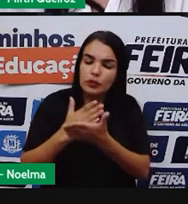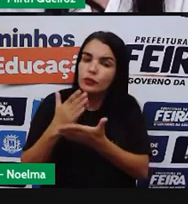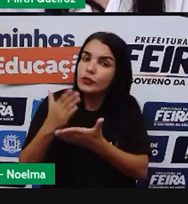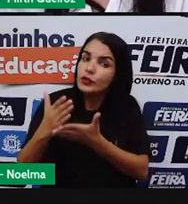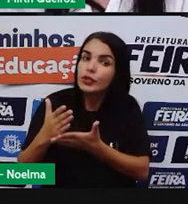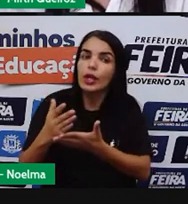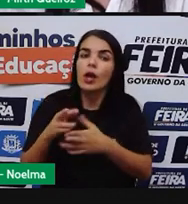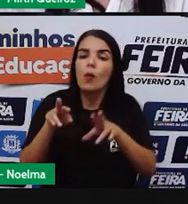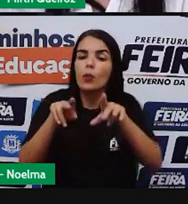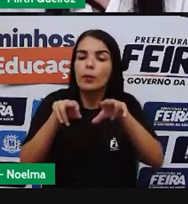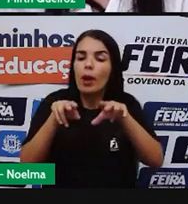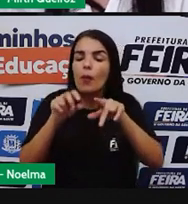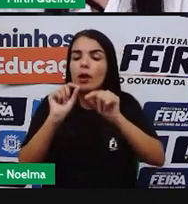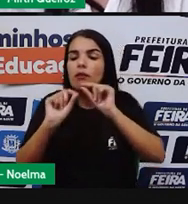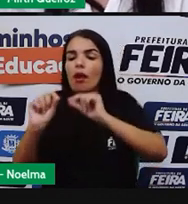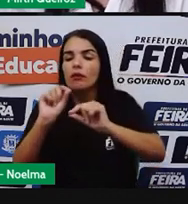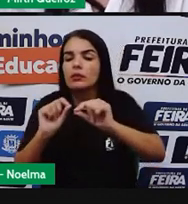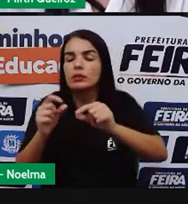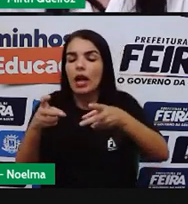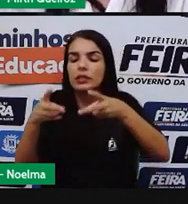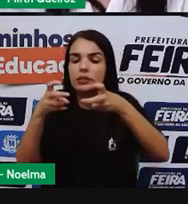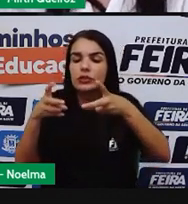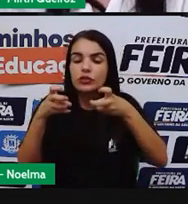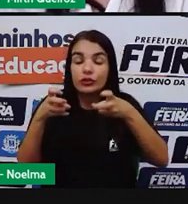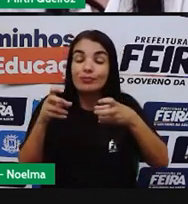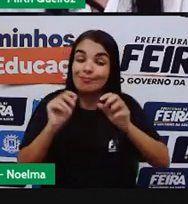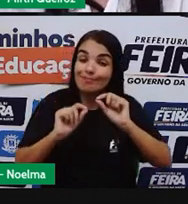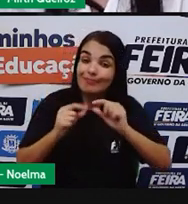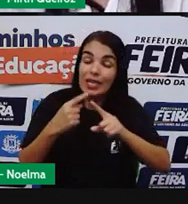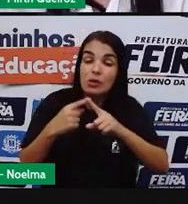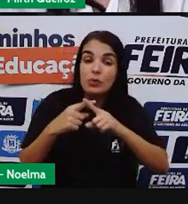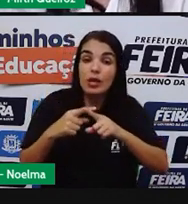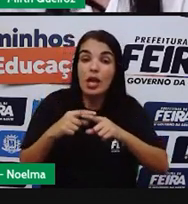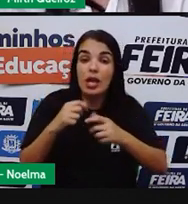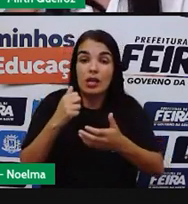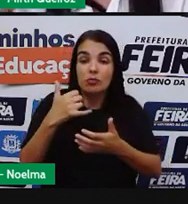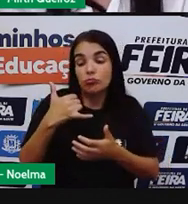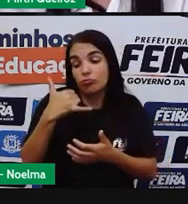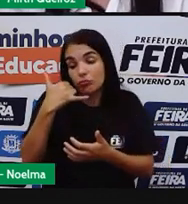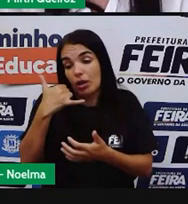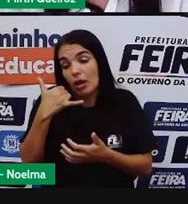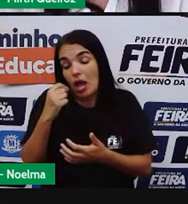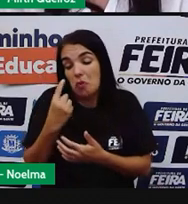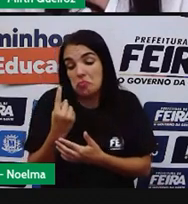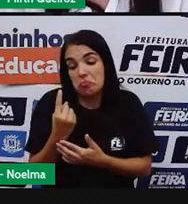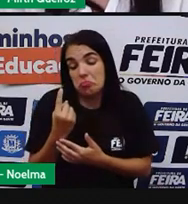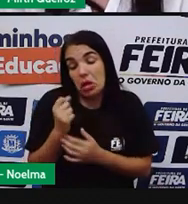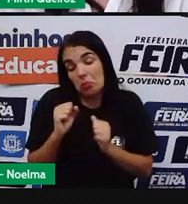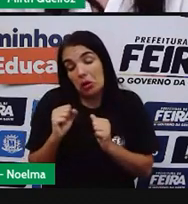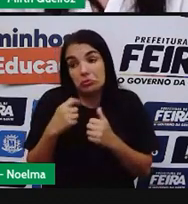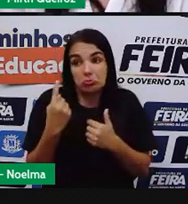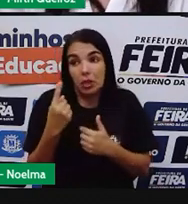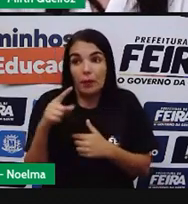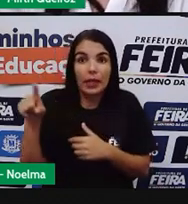período em que iriam assistir essas aulas, uma vez que o recurso poderia ser que seja um só para todos, né?